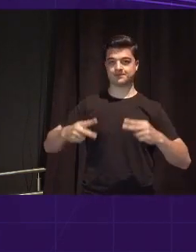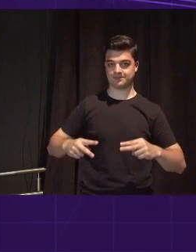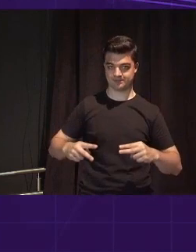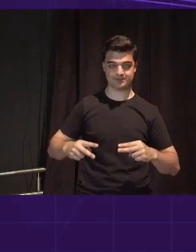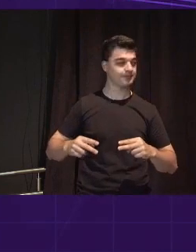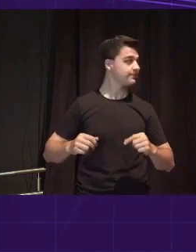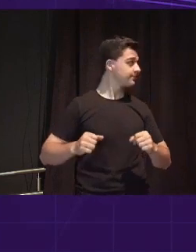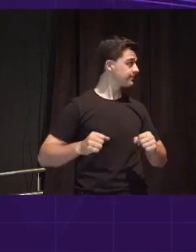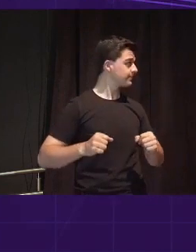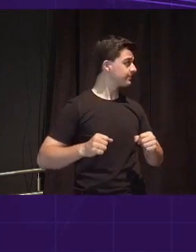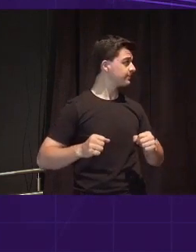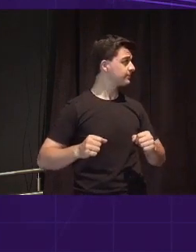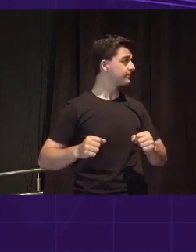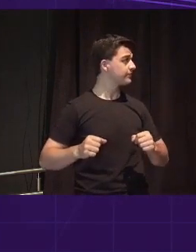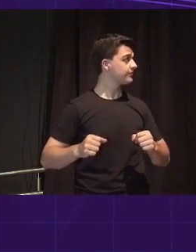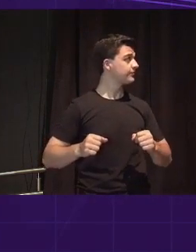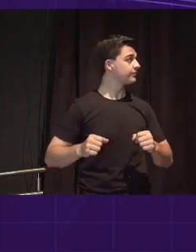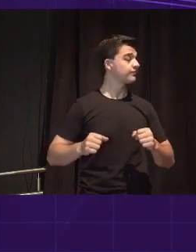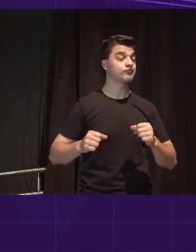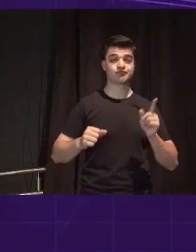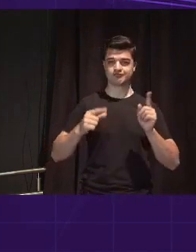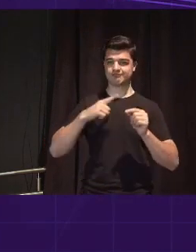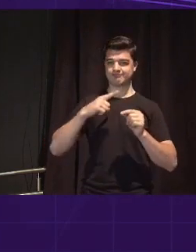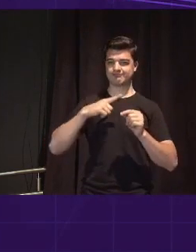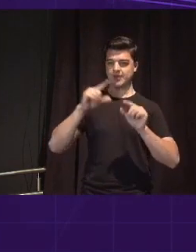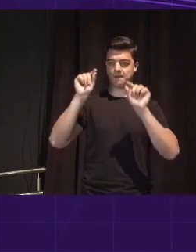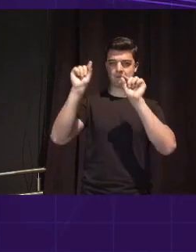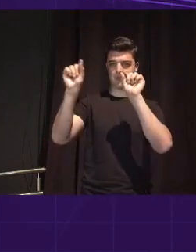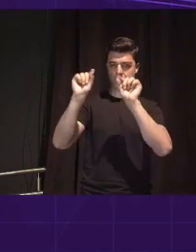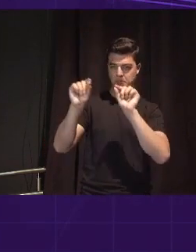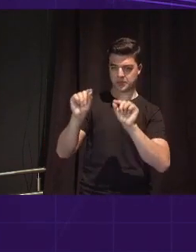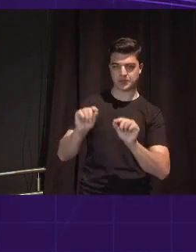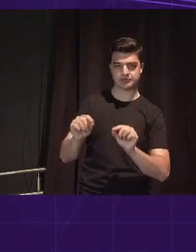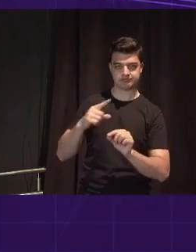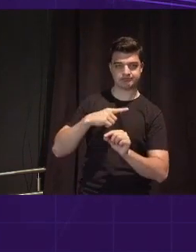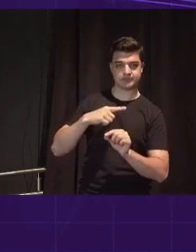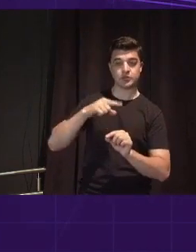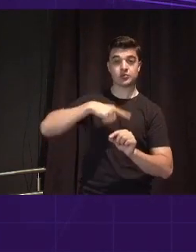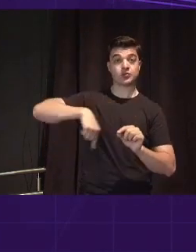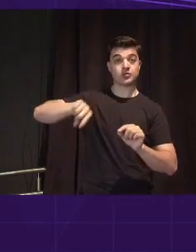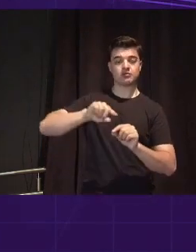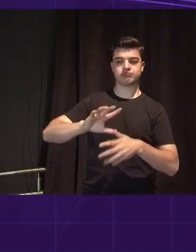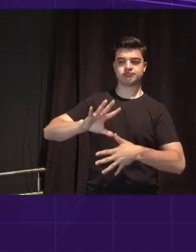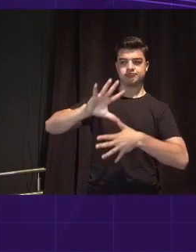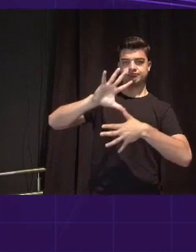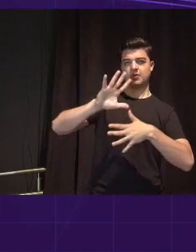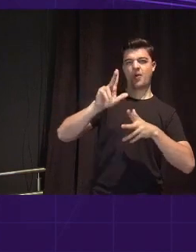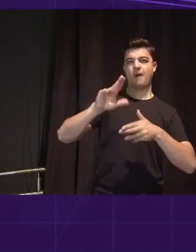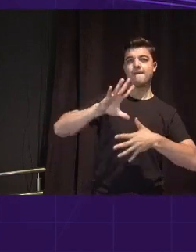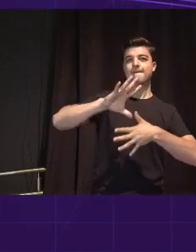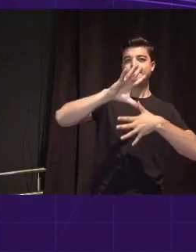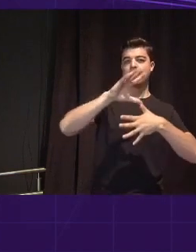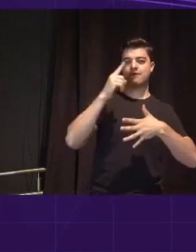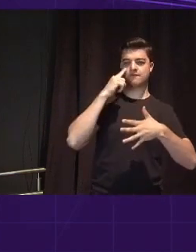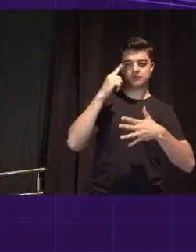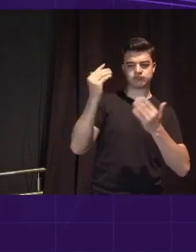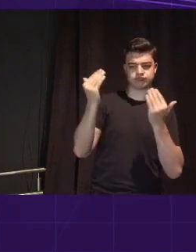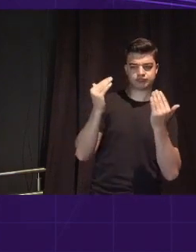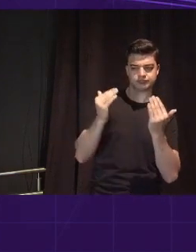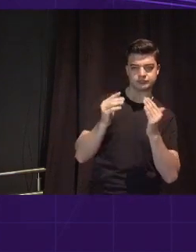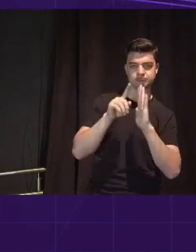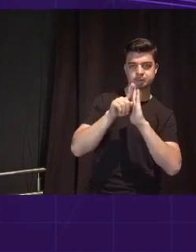iniciativa, a gente tem o épico, a gente tem o wave. Então, a gente mapeia o que a gente precisa e a gente vê como é que está o andamento